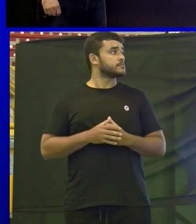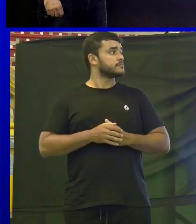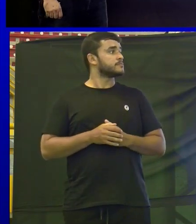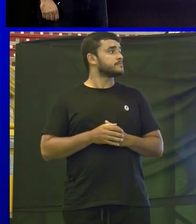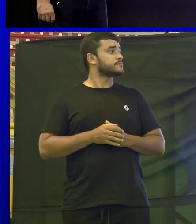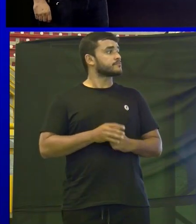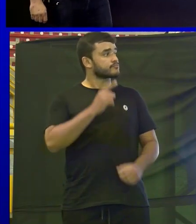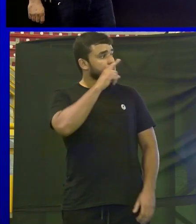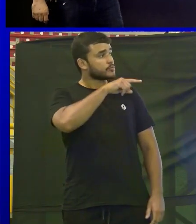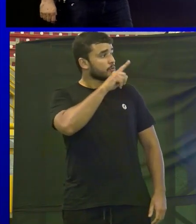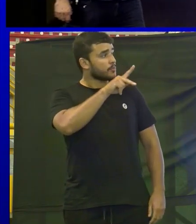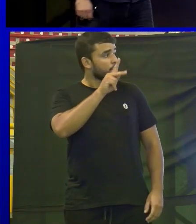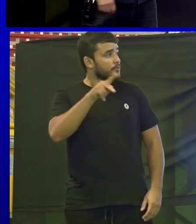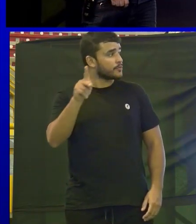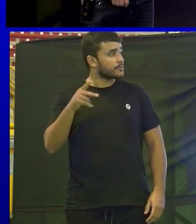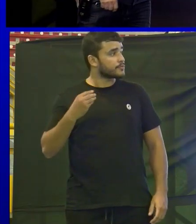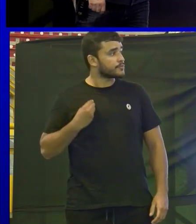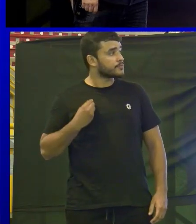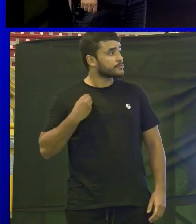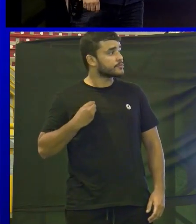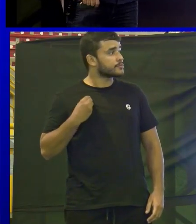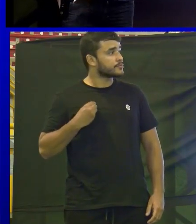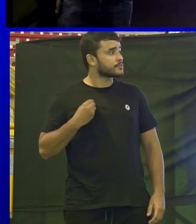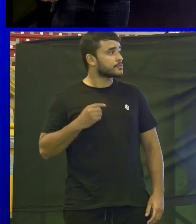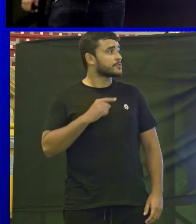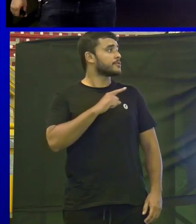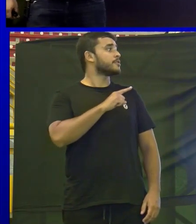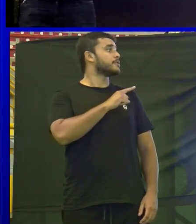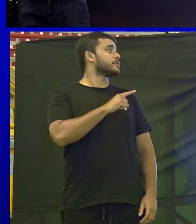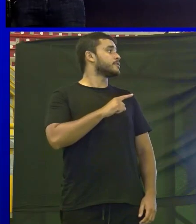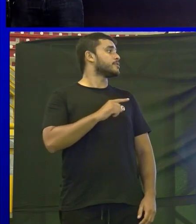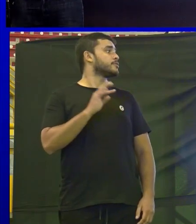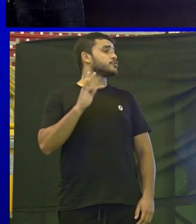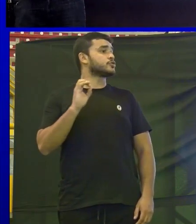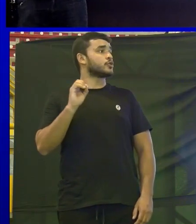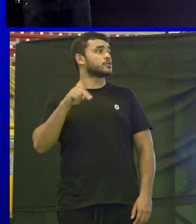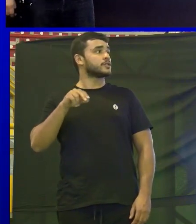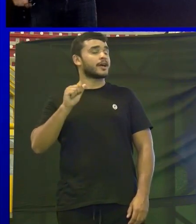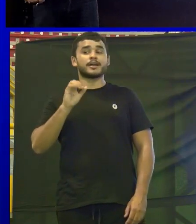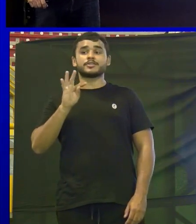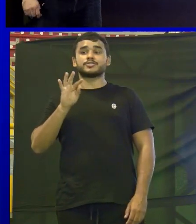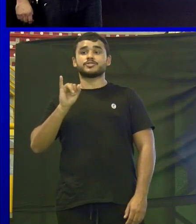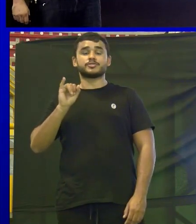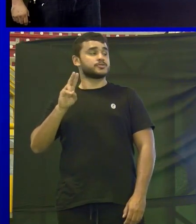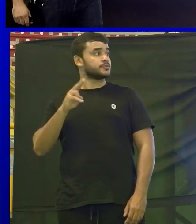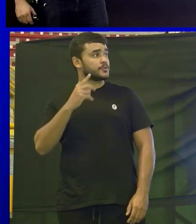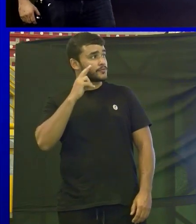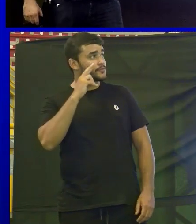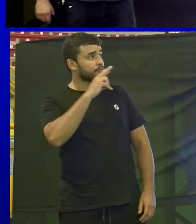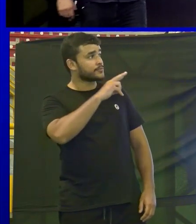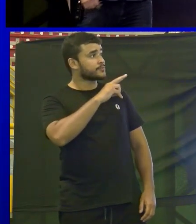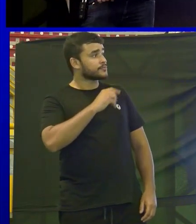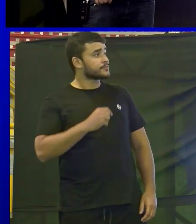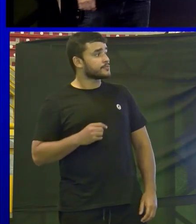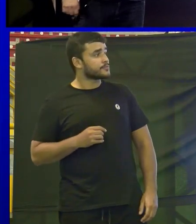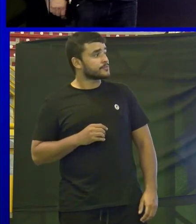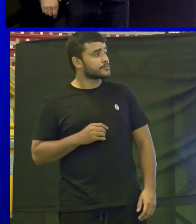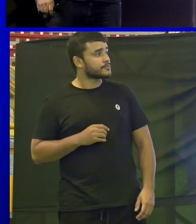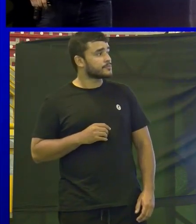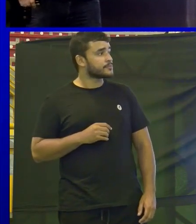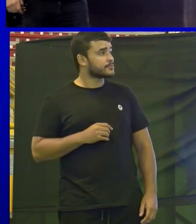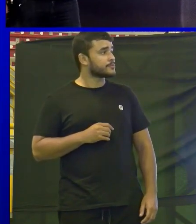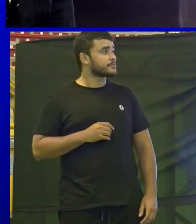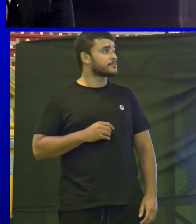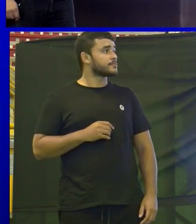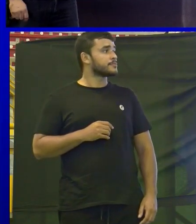Tonatiu. Professor Tonatiu. Gente, Professor Tonatiu. olha como ele é lindo, ó. Tonatiu?